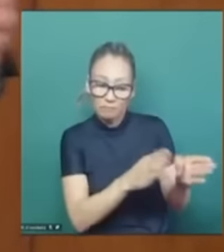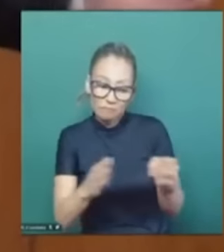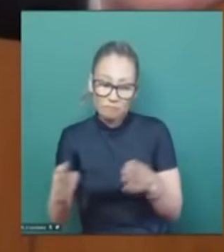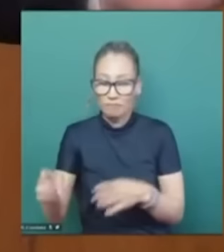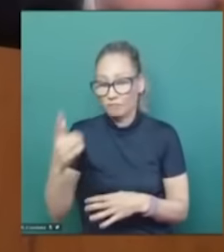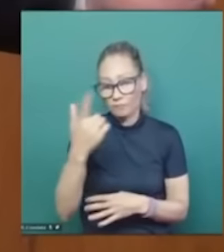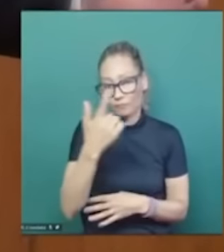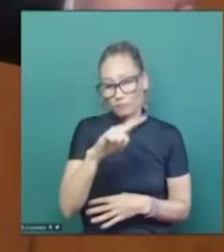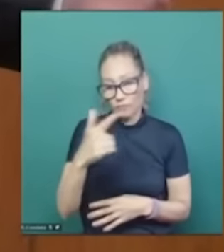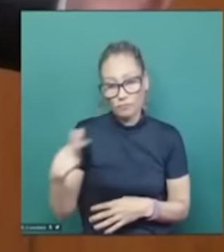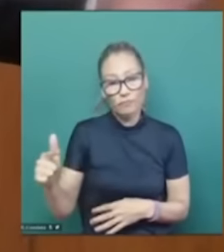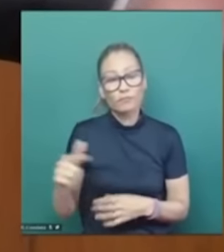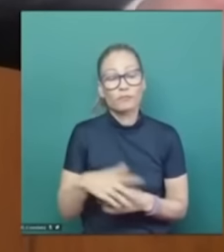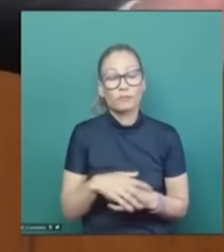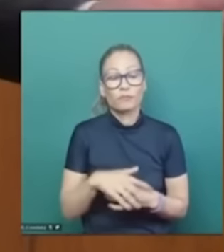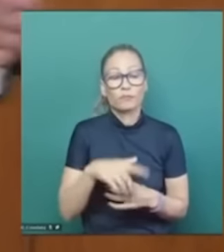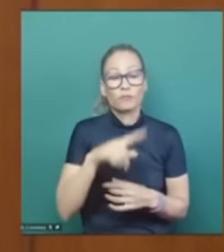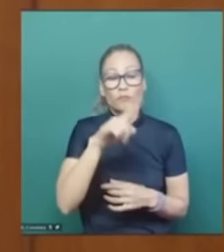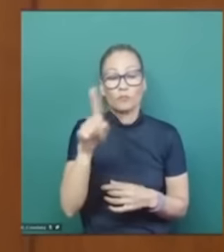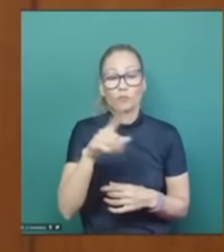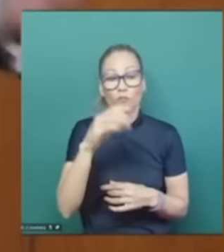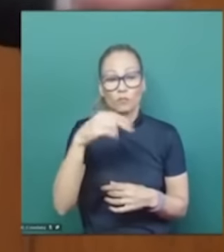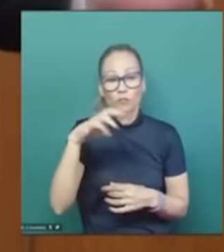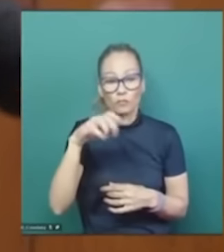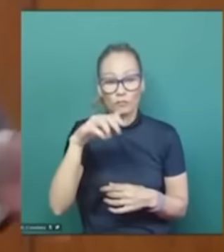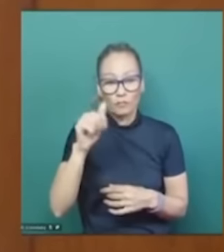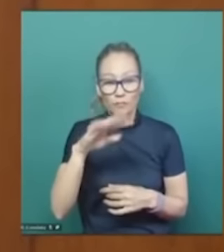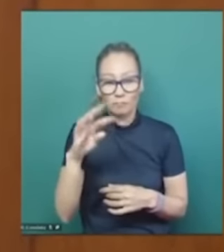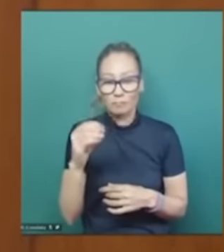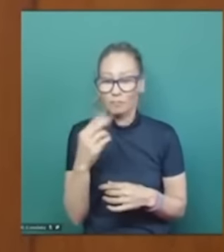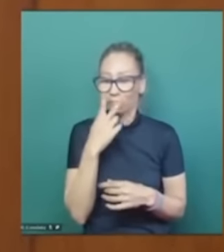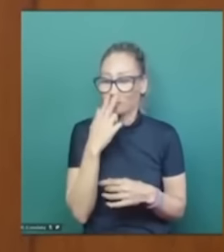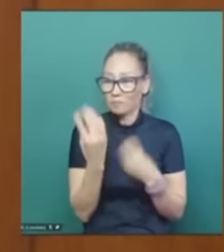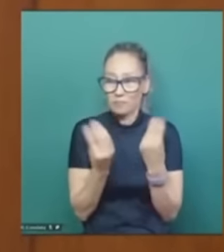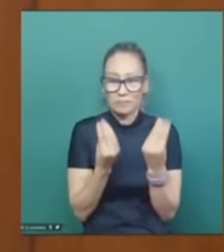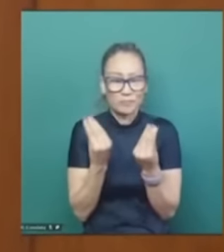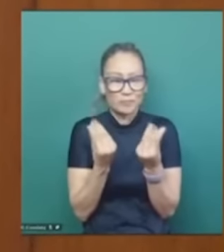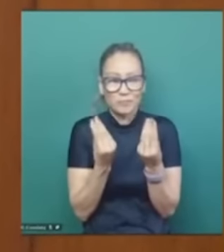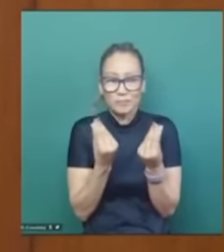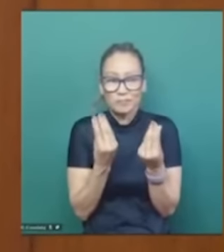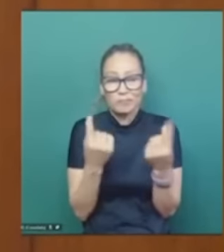um zoneamento que simplesmente não faz o menor sentido, com uma série de dentes na cidade de São Paulo, que